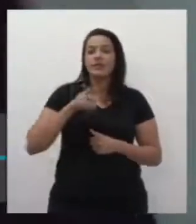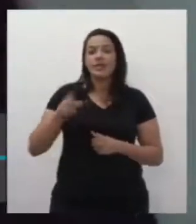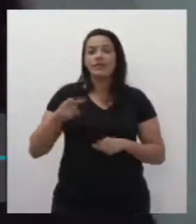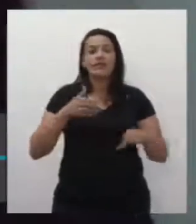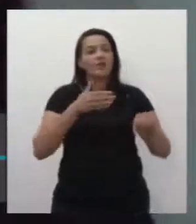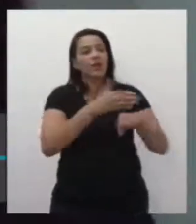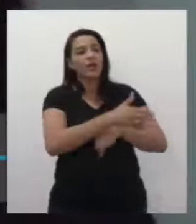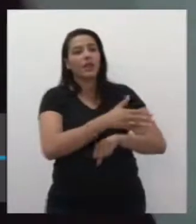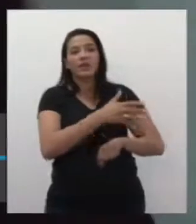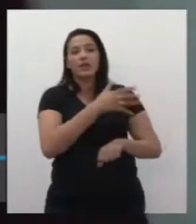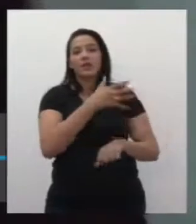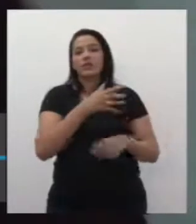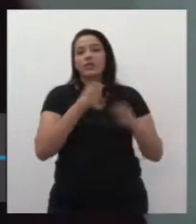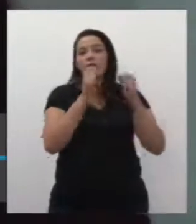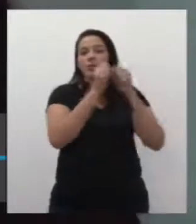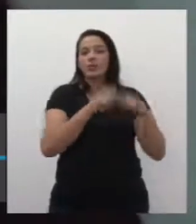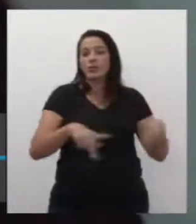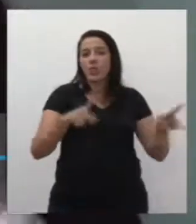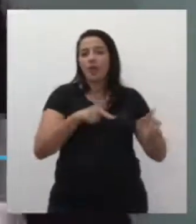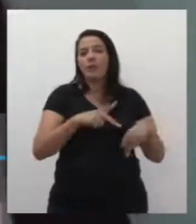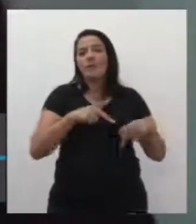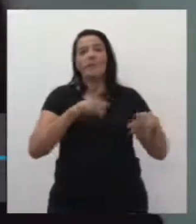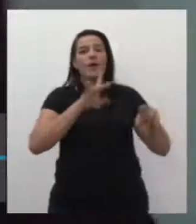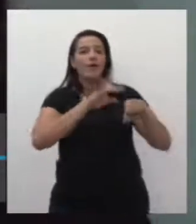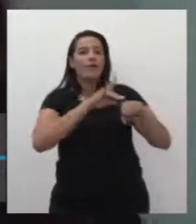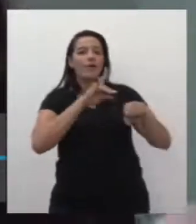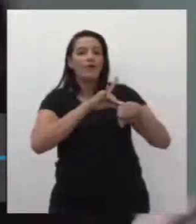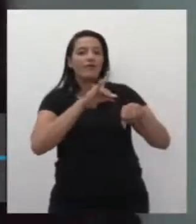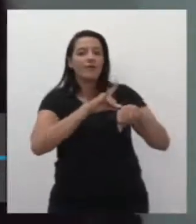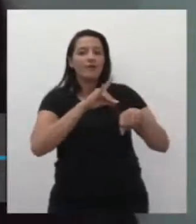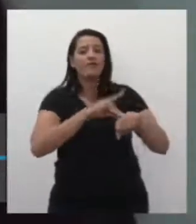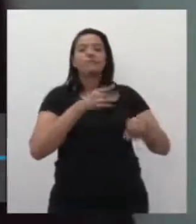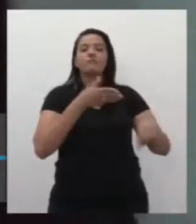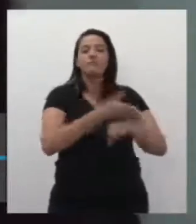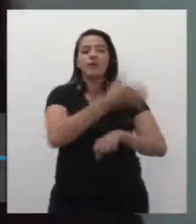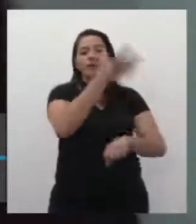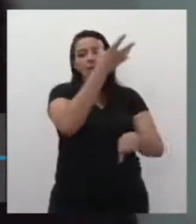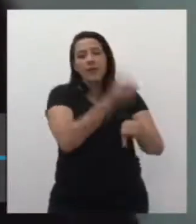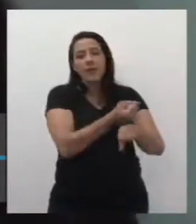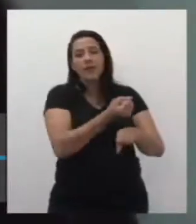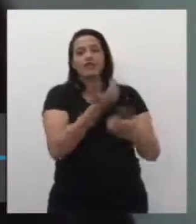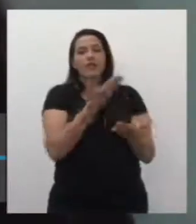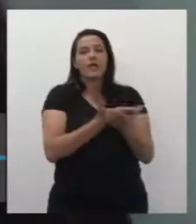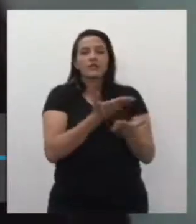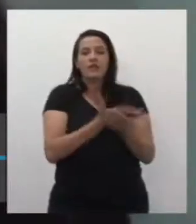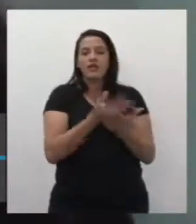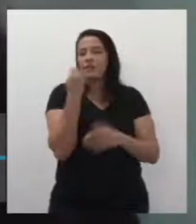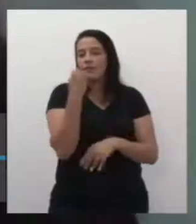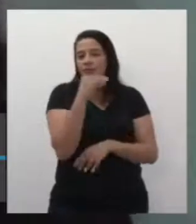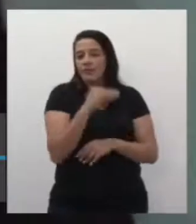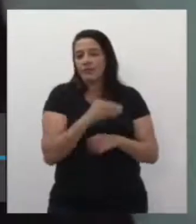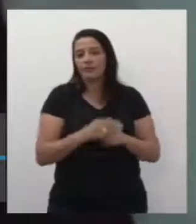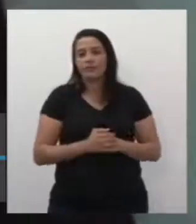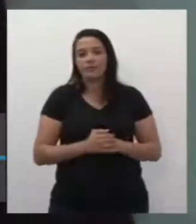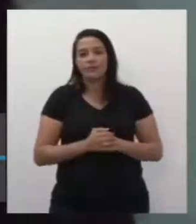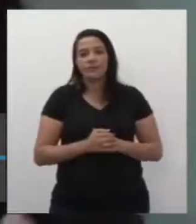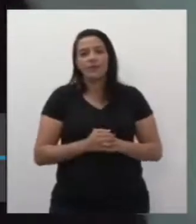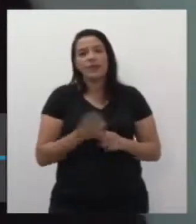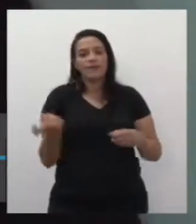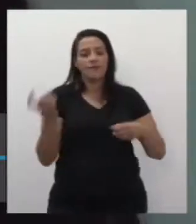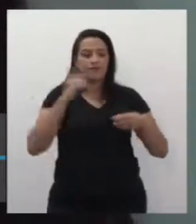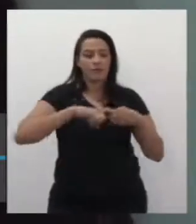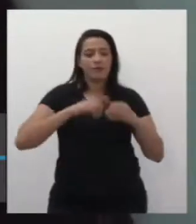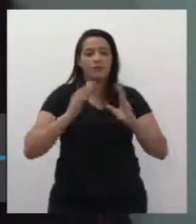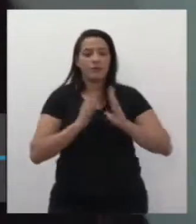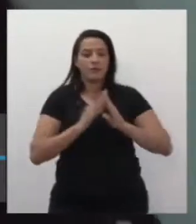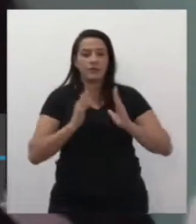pegou ali o 3G, o Wi-Fi do shopping, né, que é de graça, que a gente sabe que os alunos fazem isso. Baixa as aulas, aproveita e baixa as aulas para poder voltar para casa e